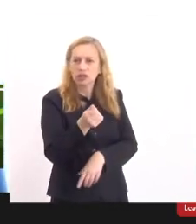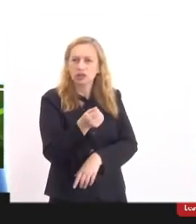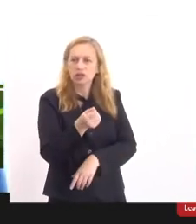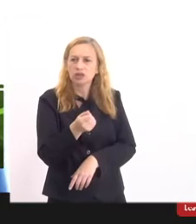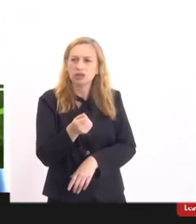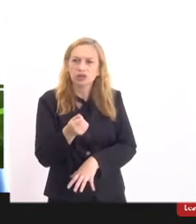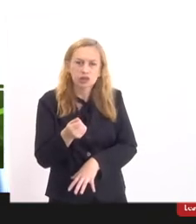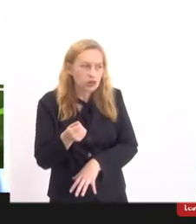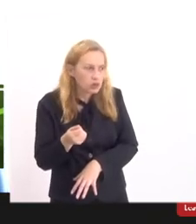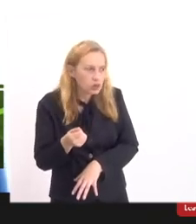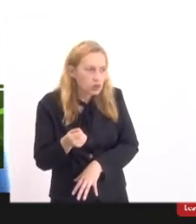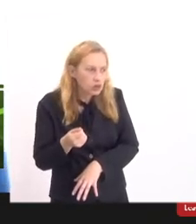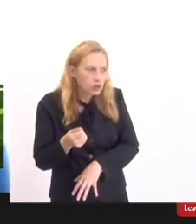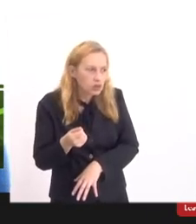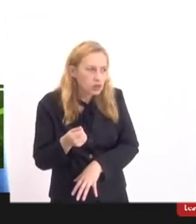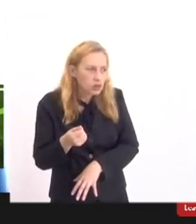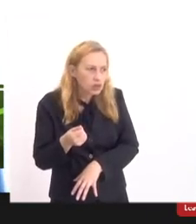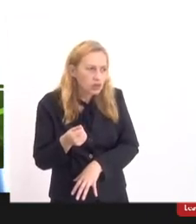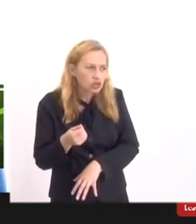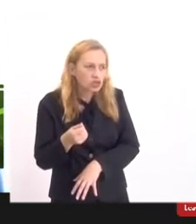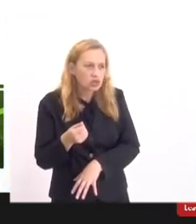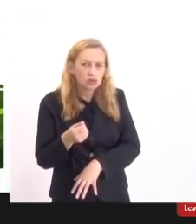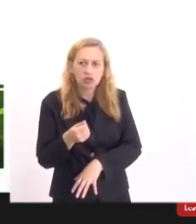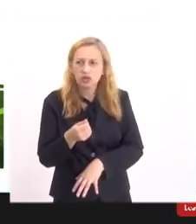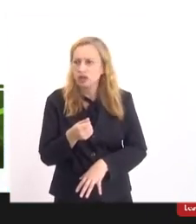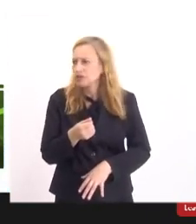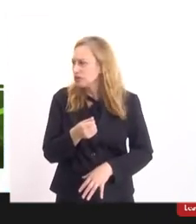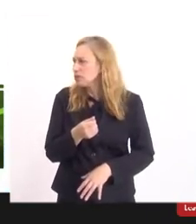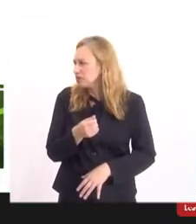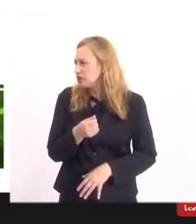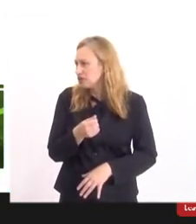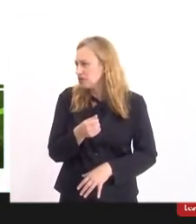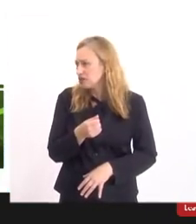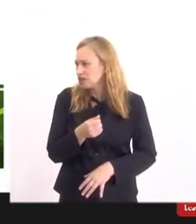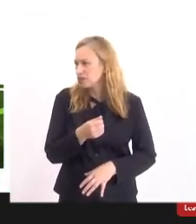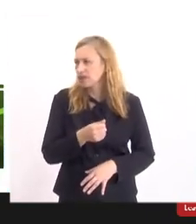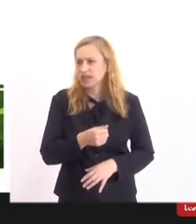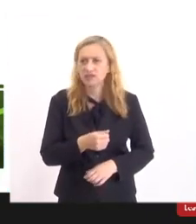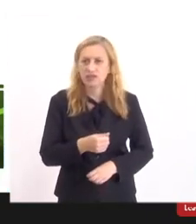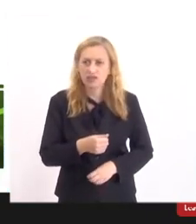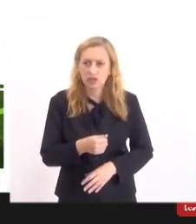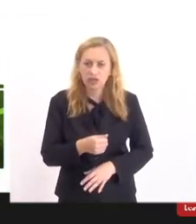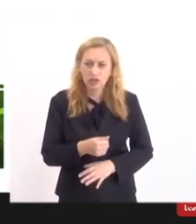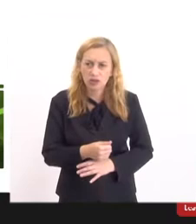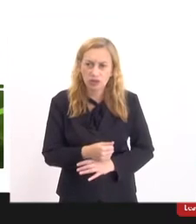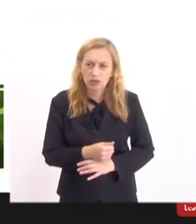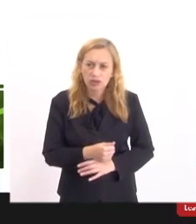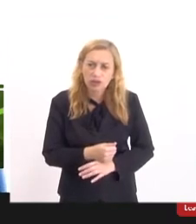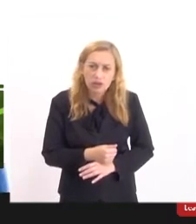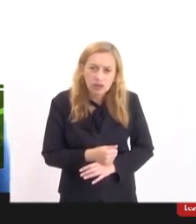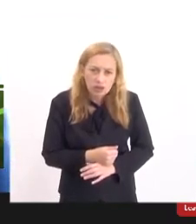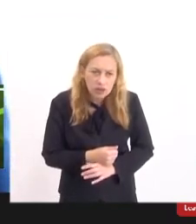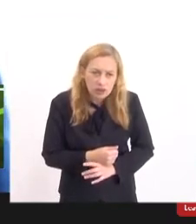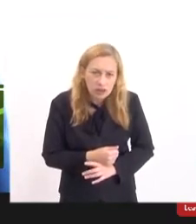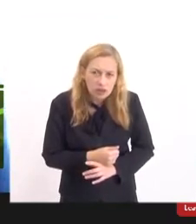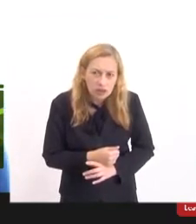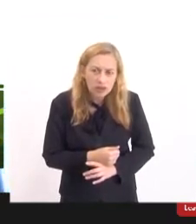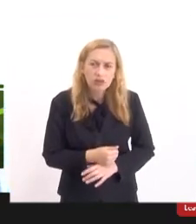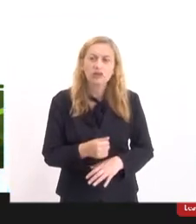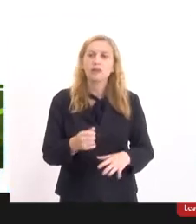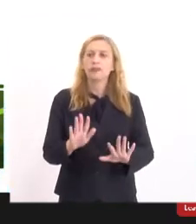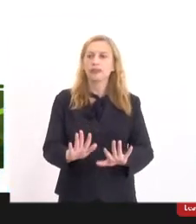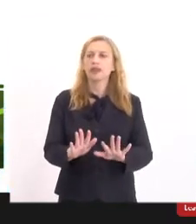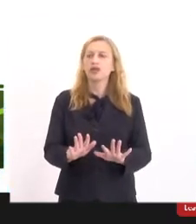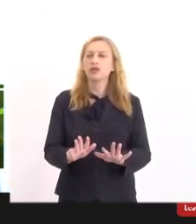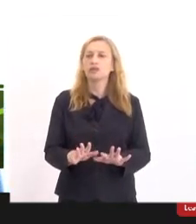com 45 alunos com máscara de pano, sem sequer fechar aqui próximo ao nariz, sem necessariamente